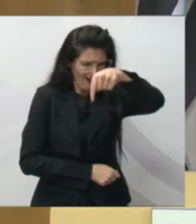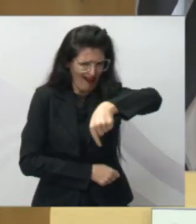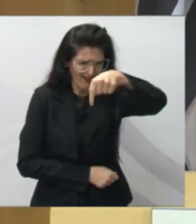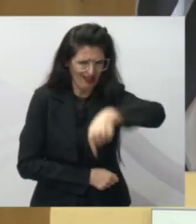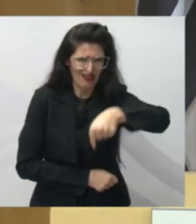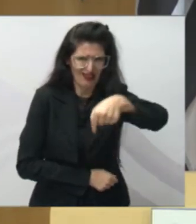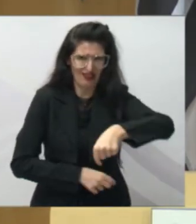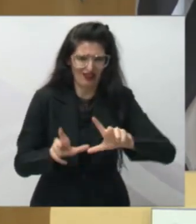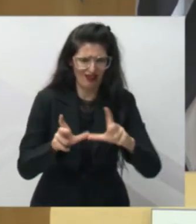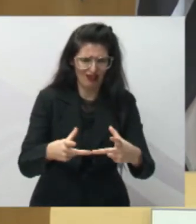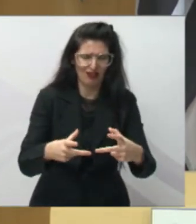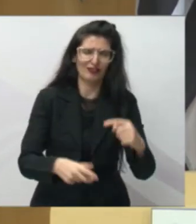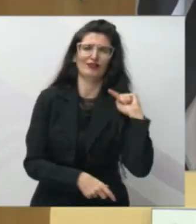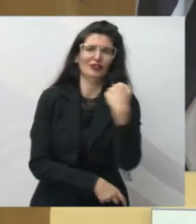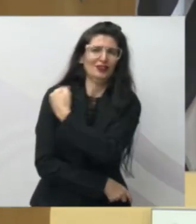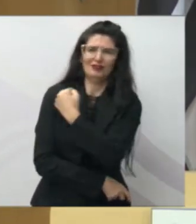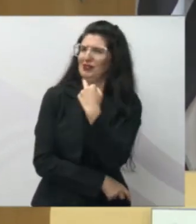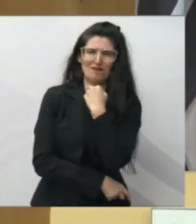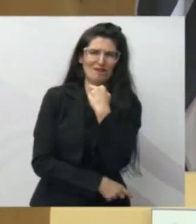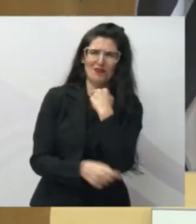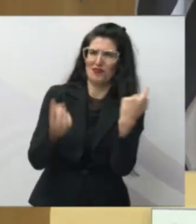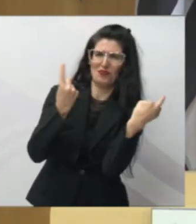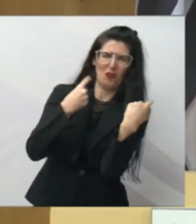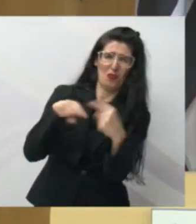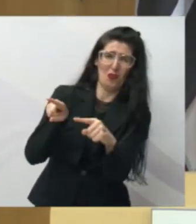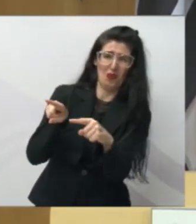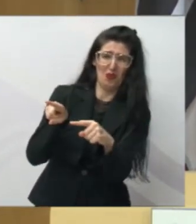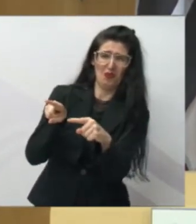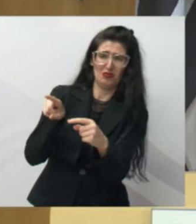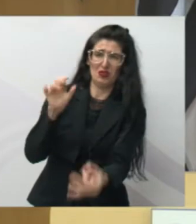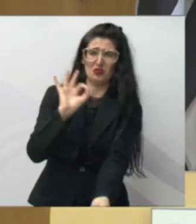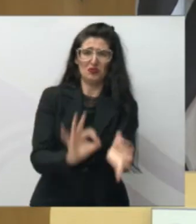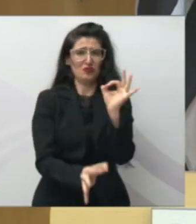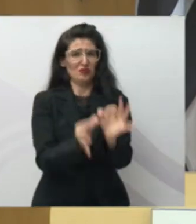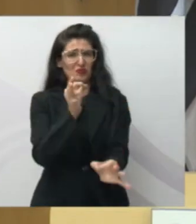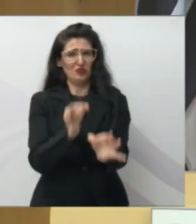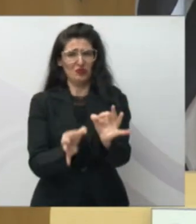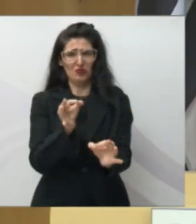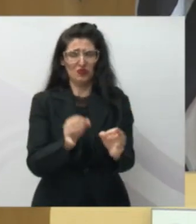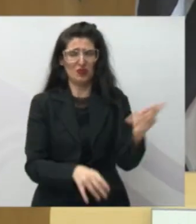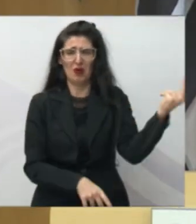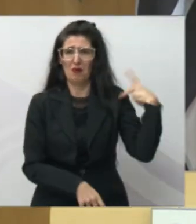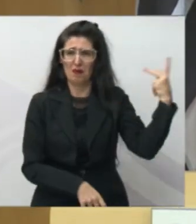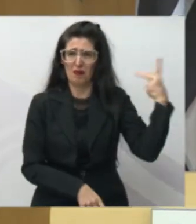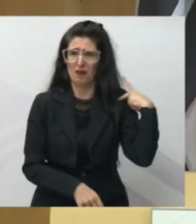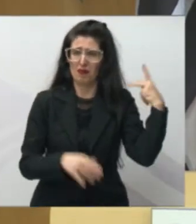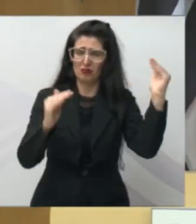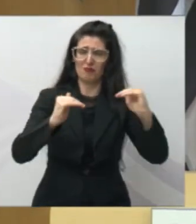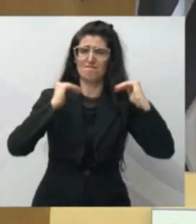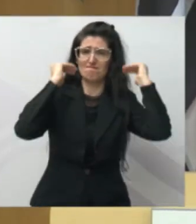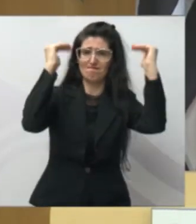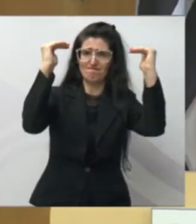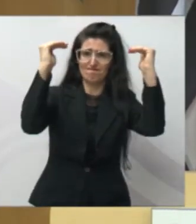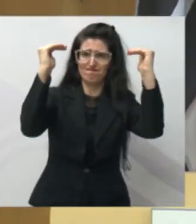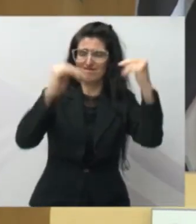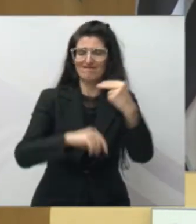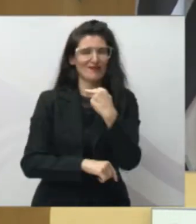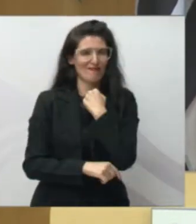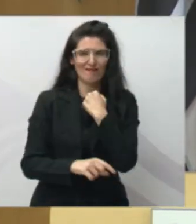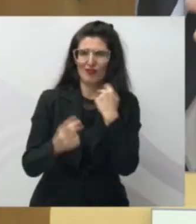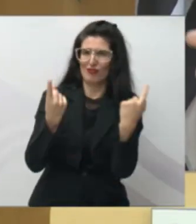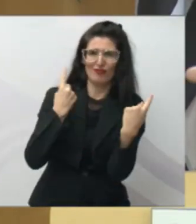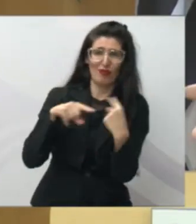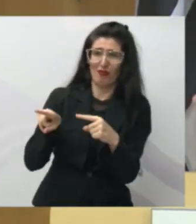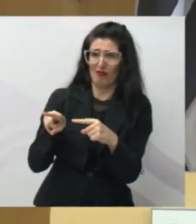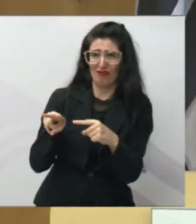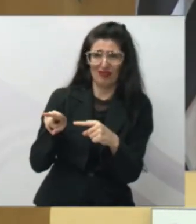ser contra o promotor público, nós não sei, porque várias vezes que veio as coisas do promotor público, a gente vota favorável junto com